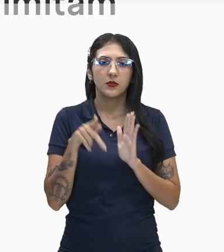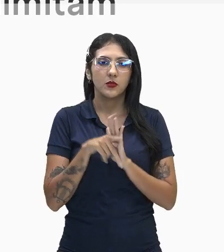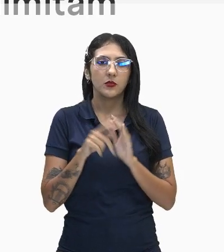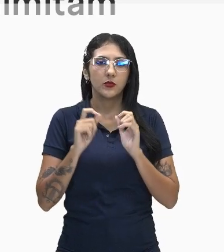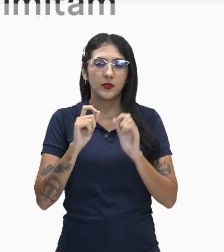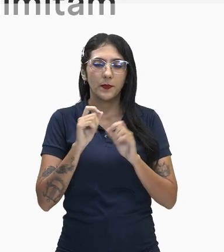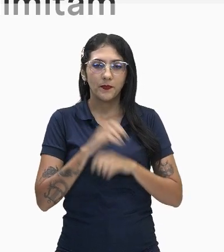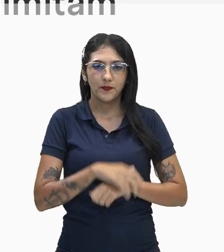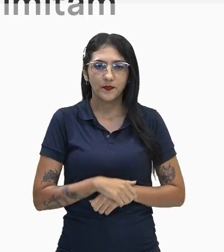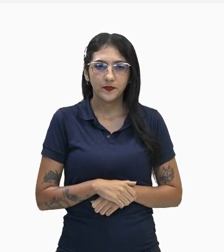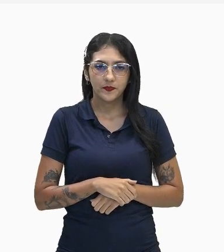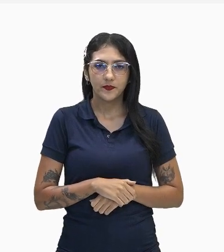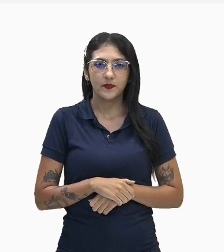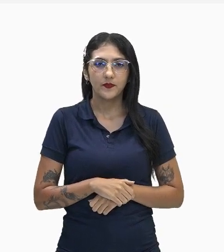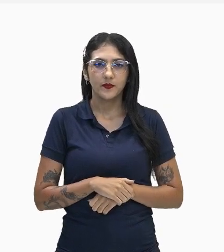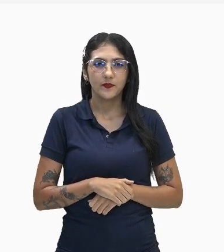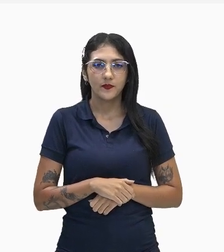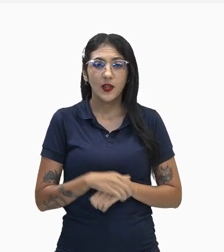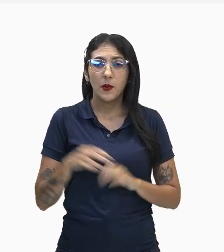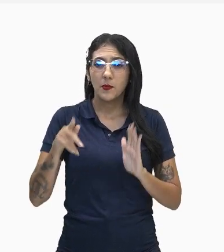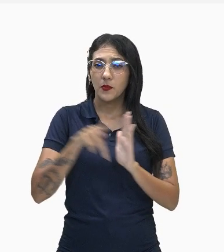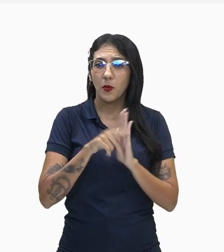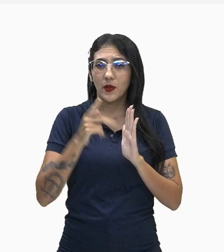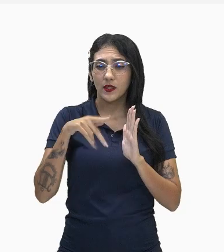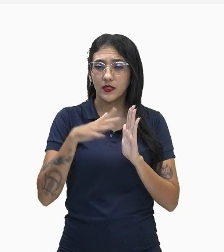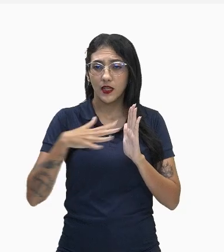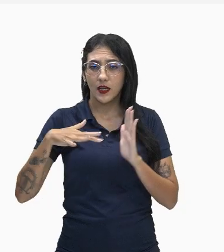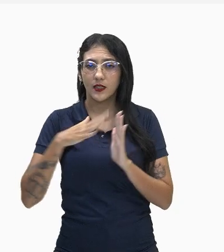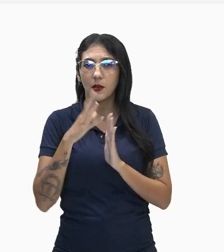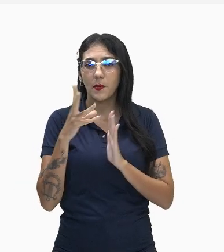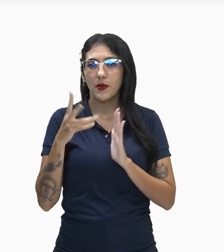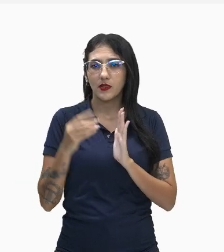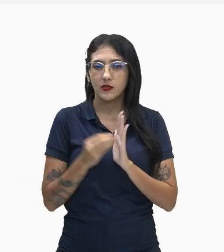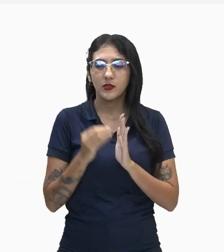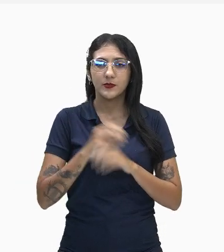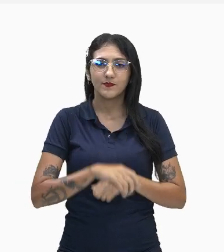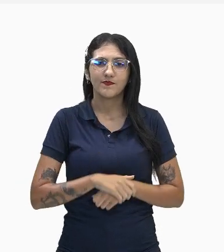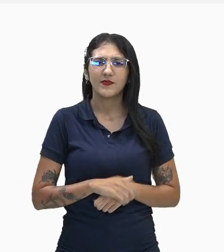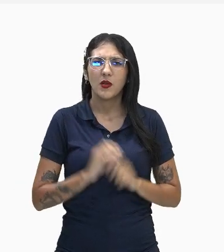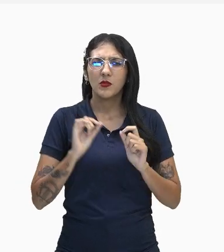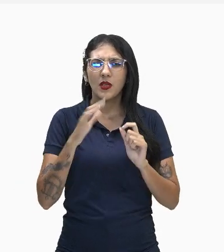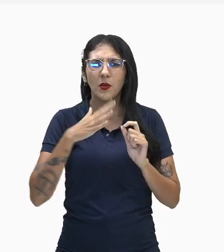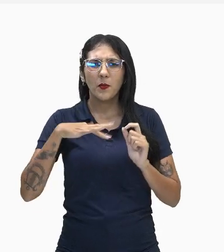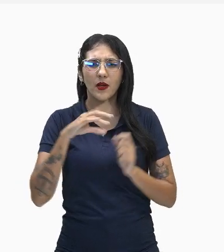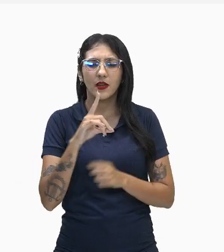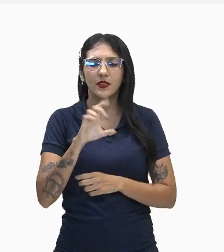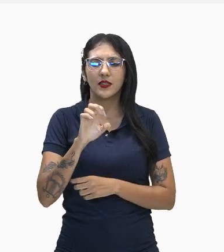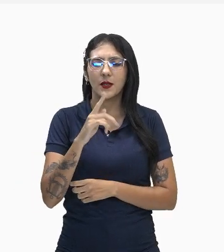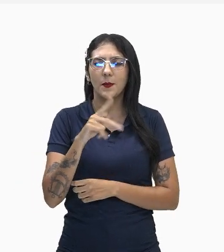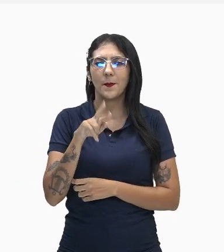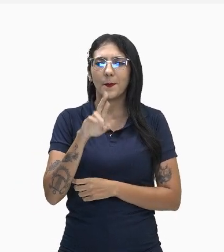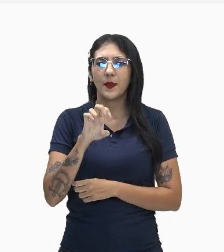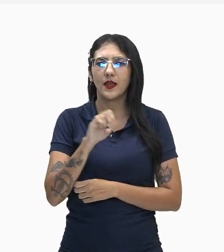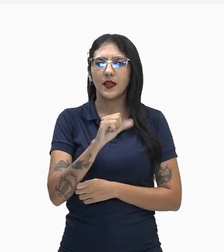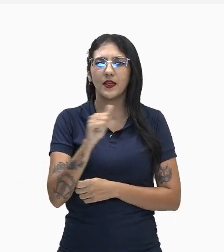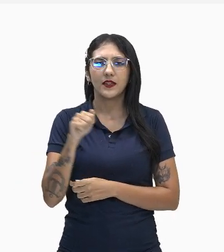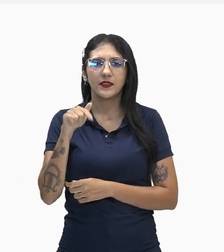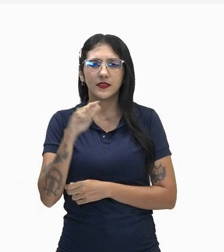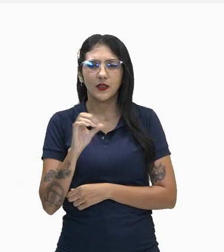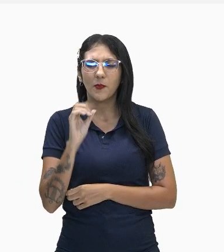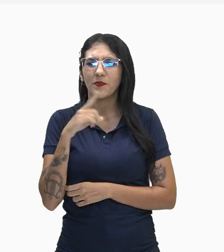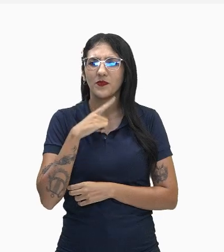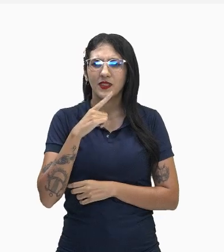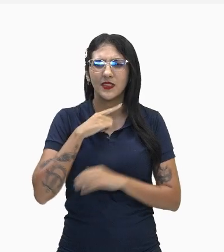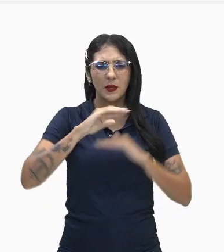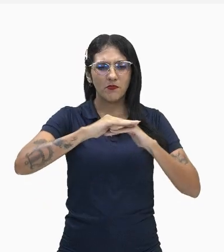bacia sedimentar amazônica, que é uma depressão, essa bacia, né, preenchida de detrito